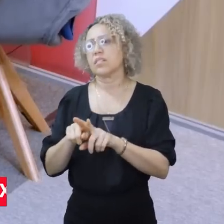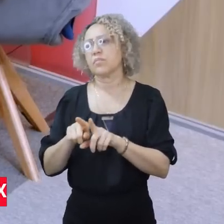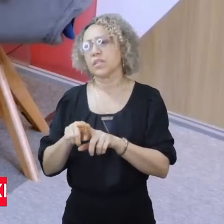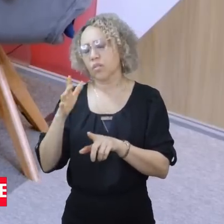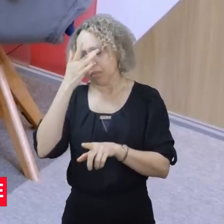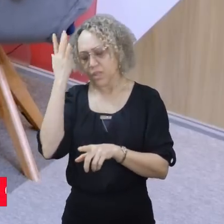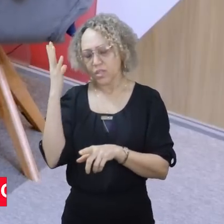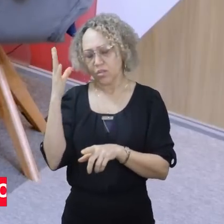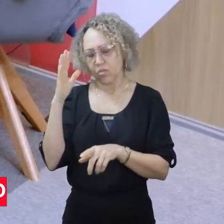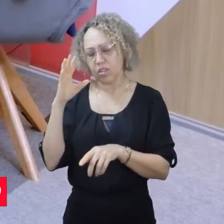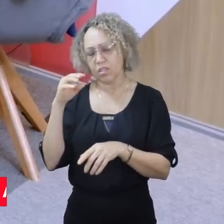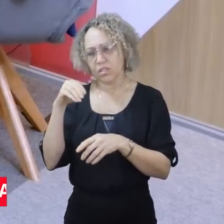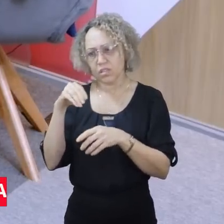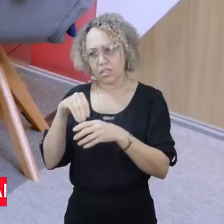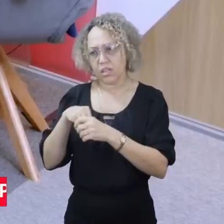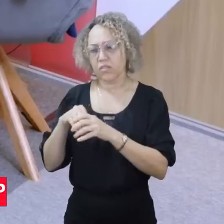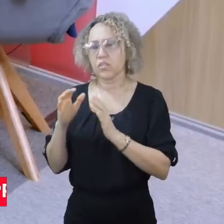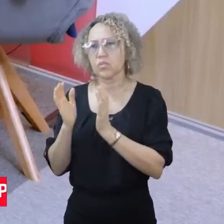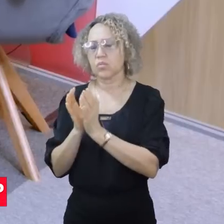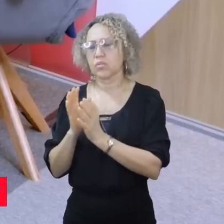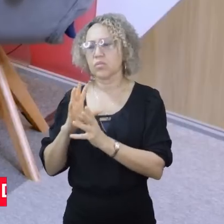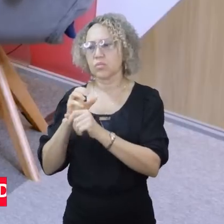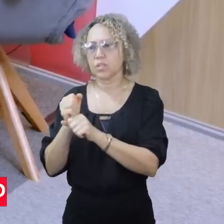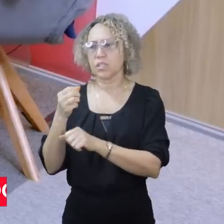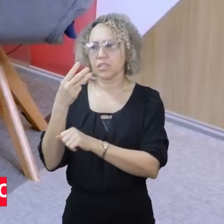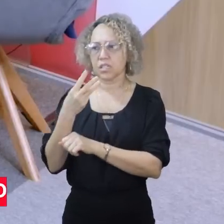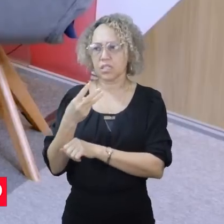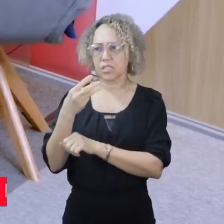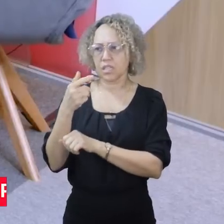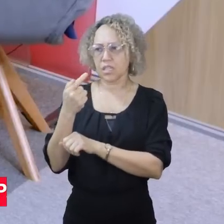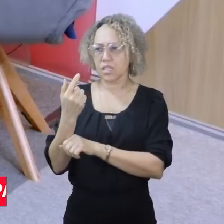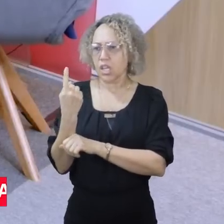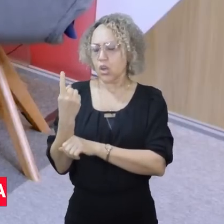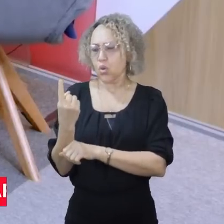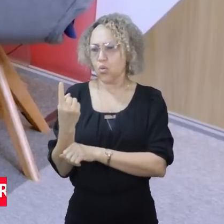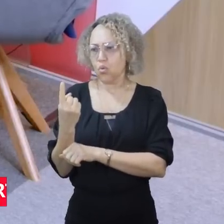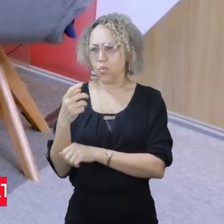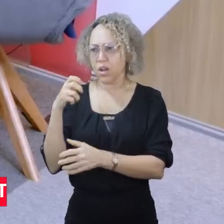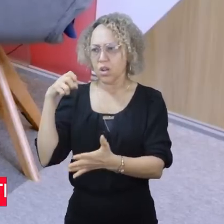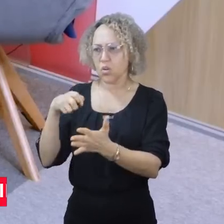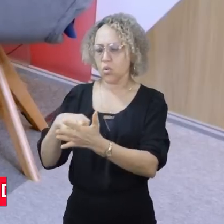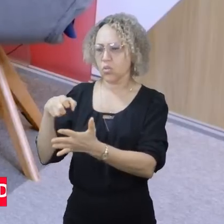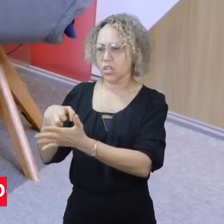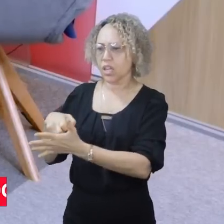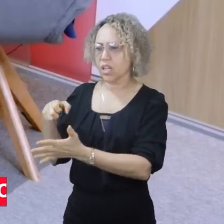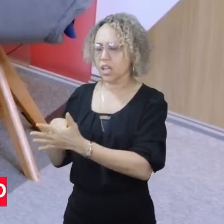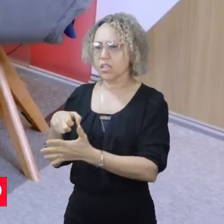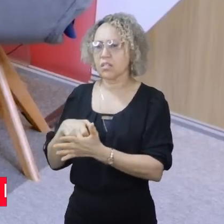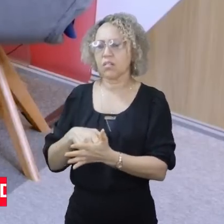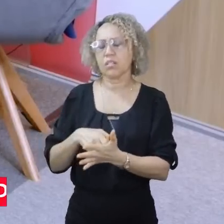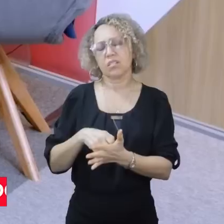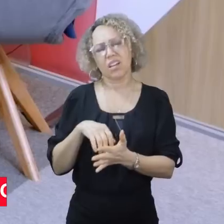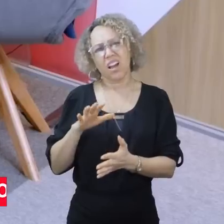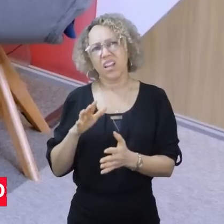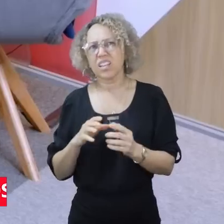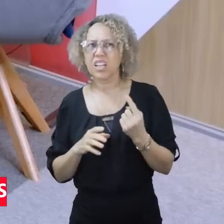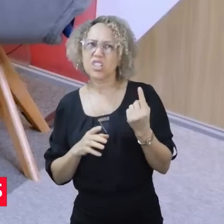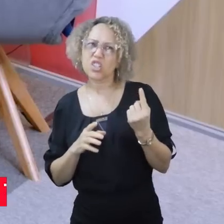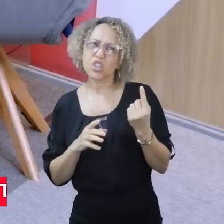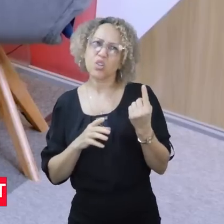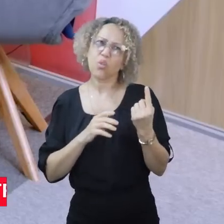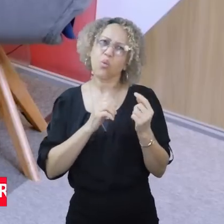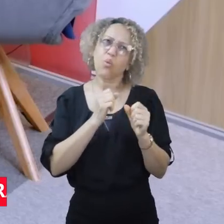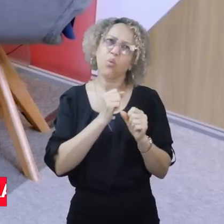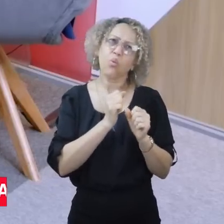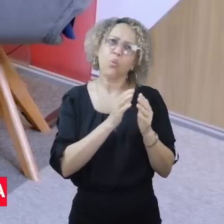resultou até esse momento em 371, né, condenações, em penas que variam de 1 a 17 anos. Na sua avaliação aí,